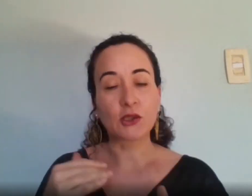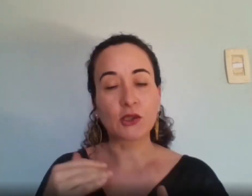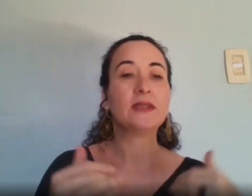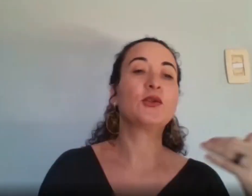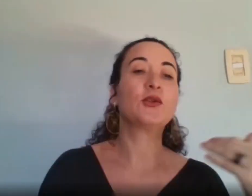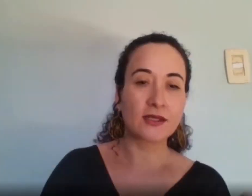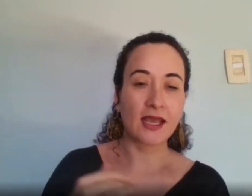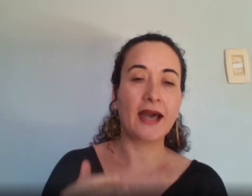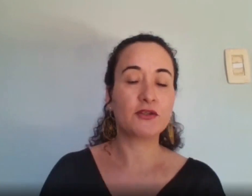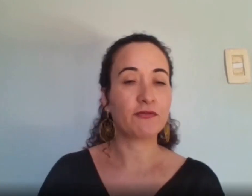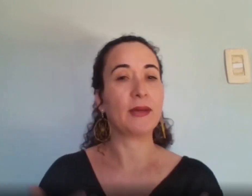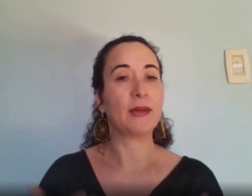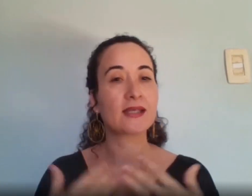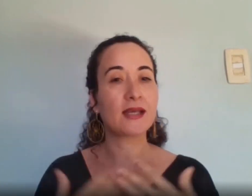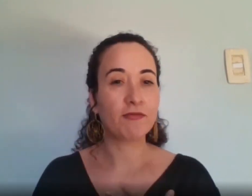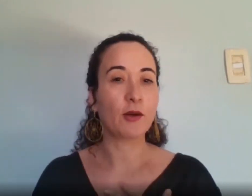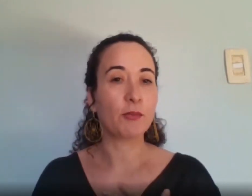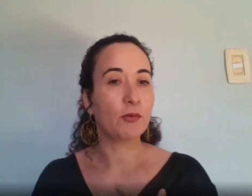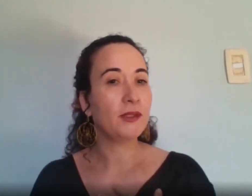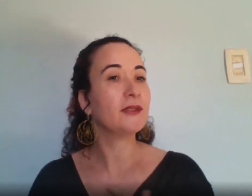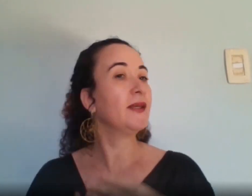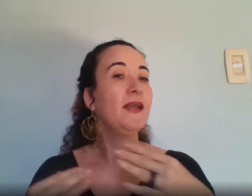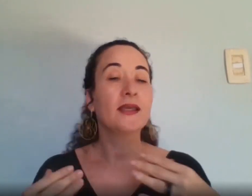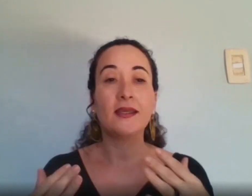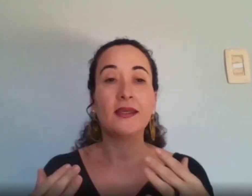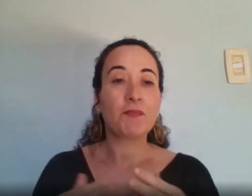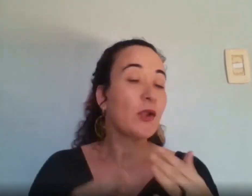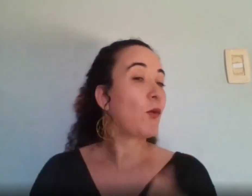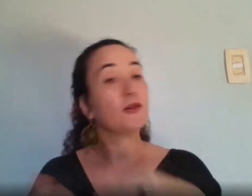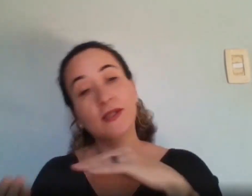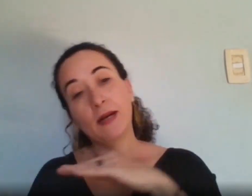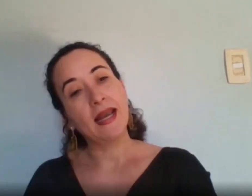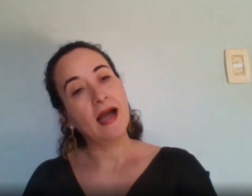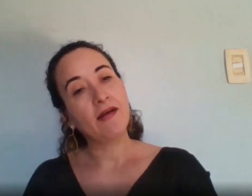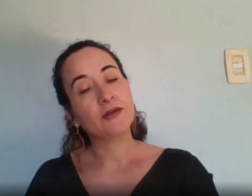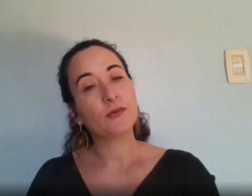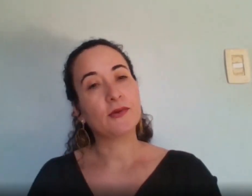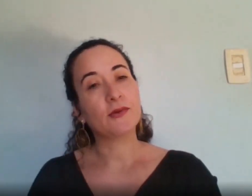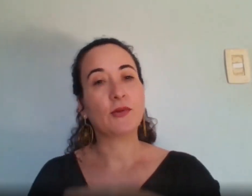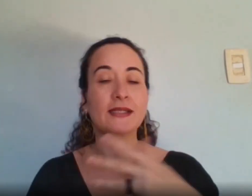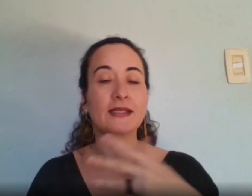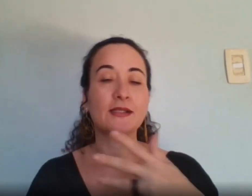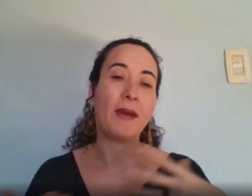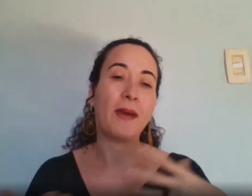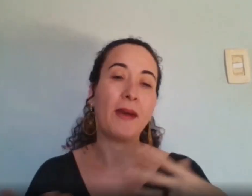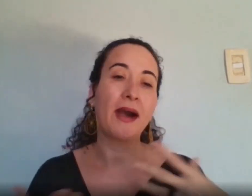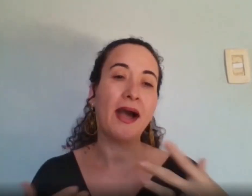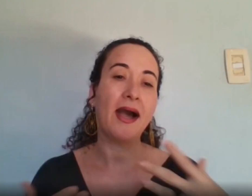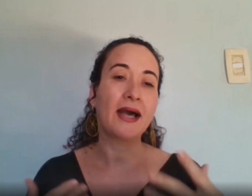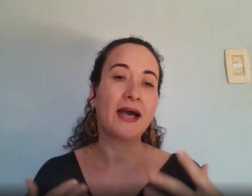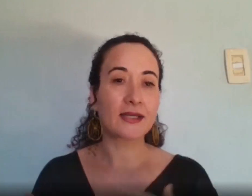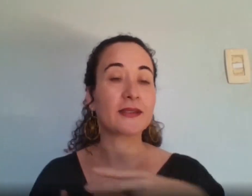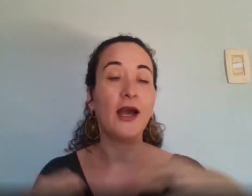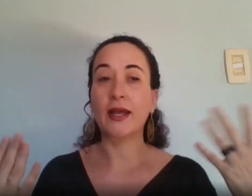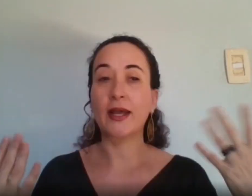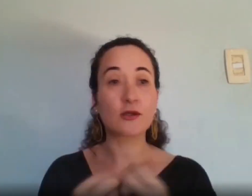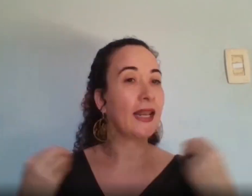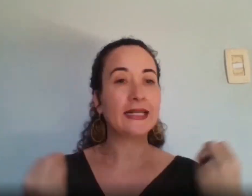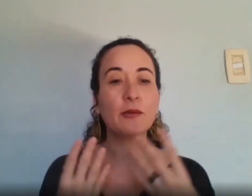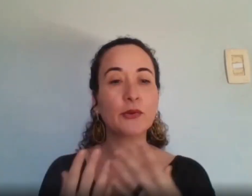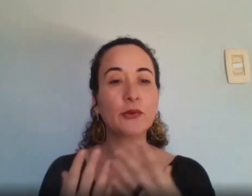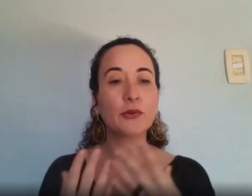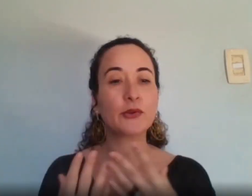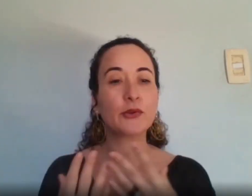área de formação, eu falo por mim, que quando trabalhava na educação básica, no ensino fundamental, era, assim, uma alegria muito